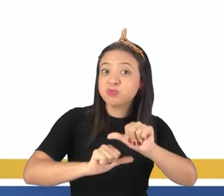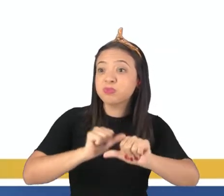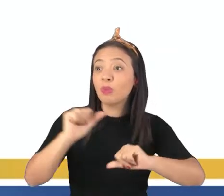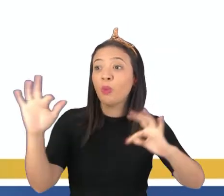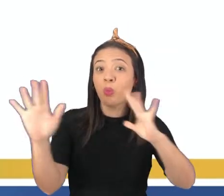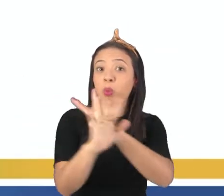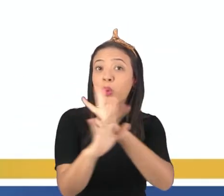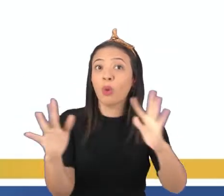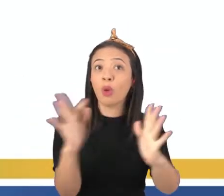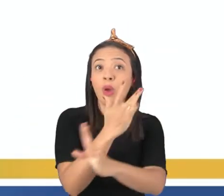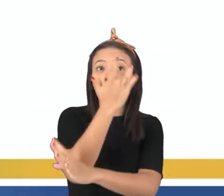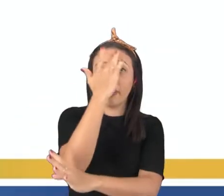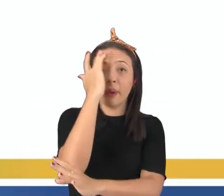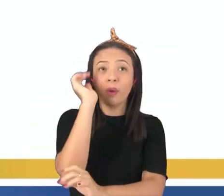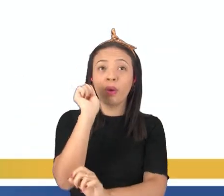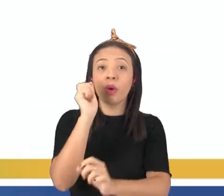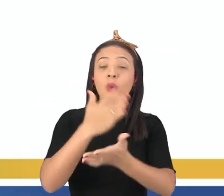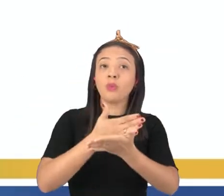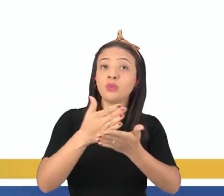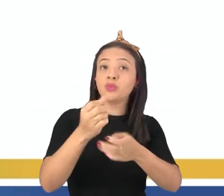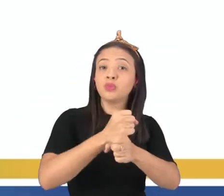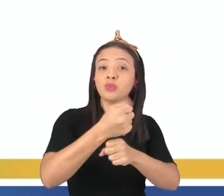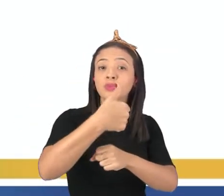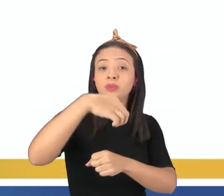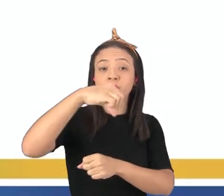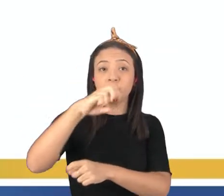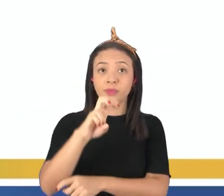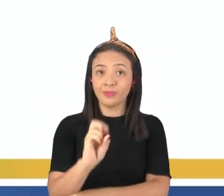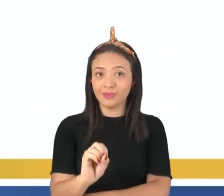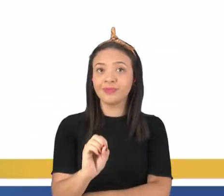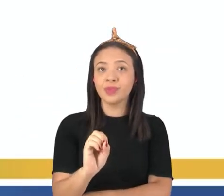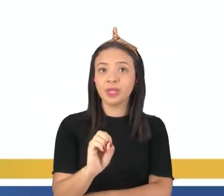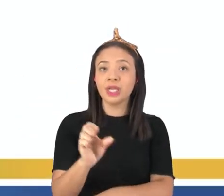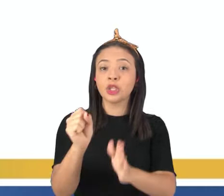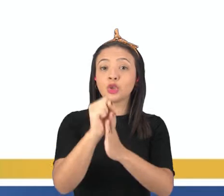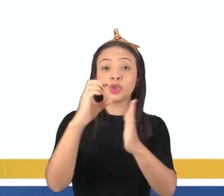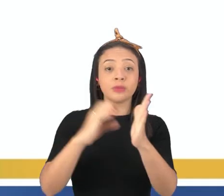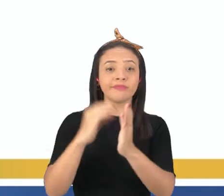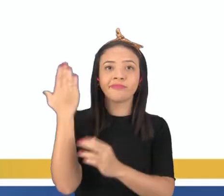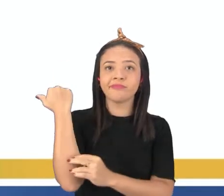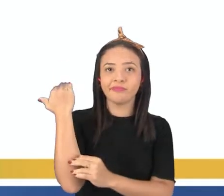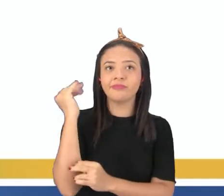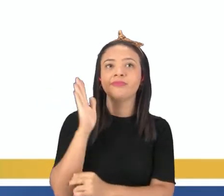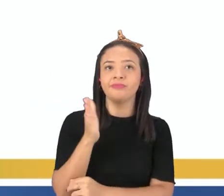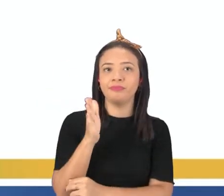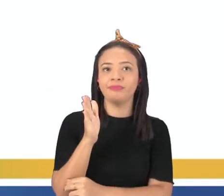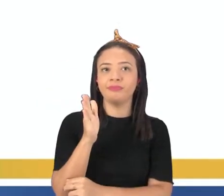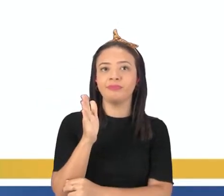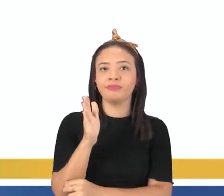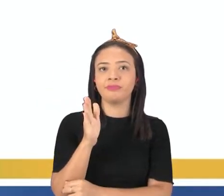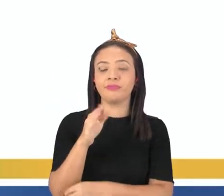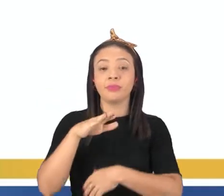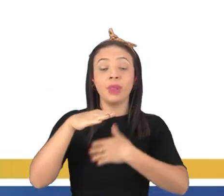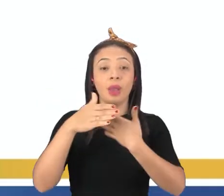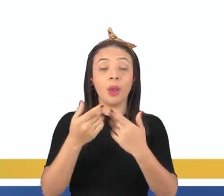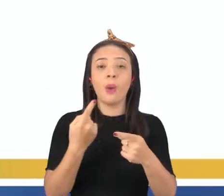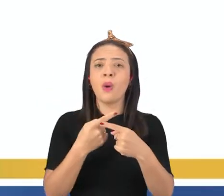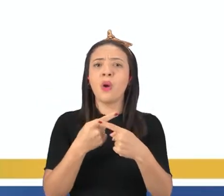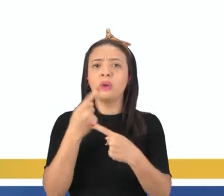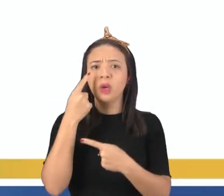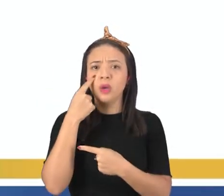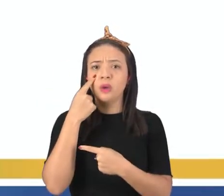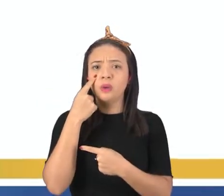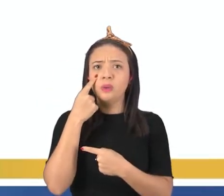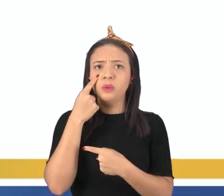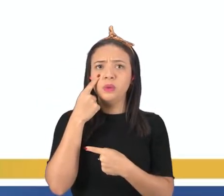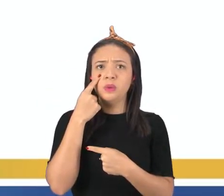mobilidade das pessoas começou a ocorrer na década de 1950, no século passado, quando o processo intenso, olha a